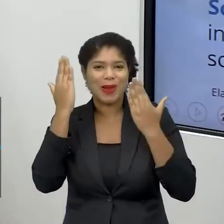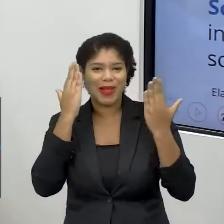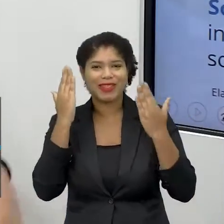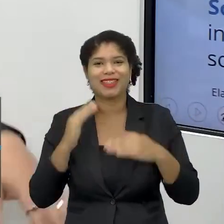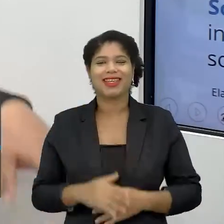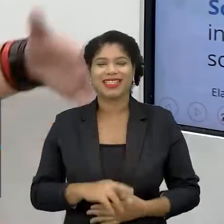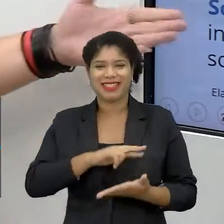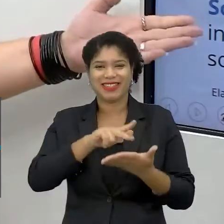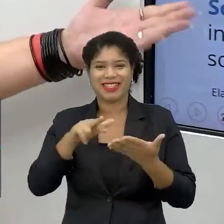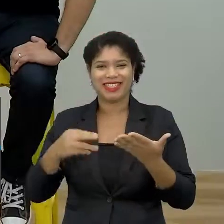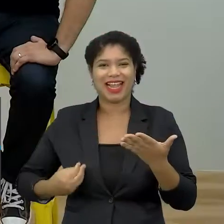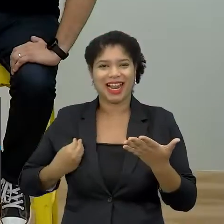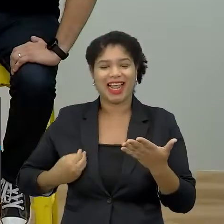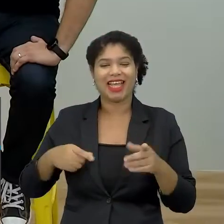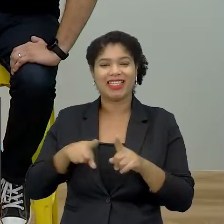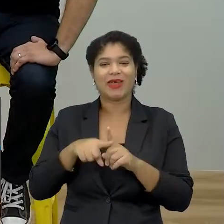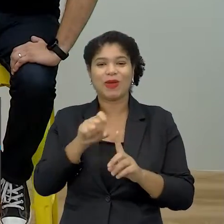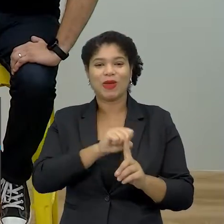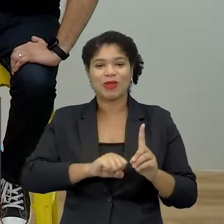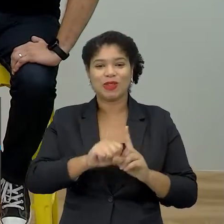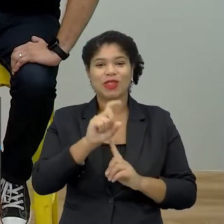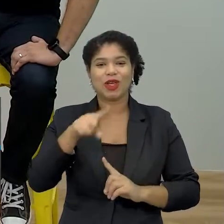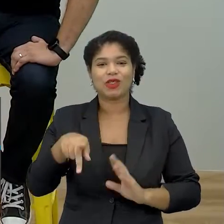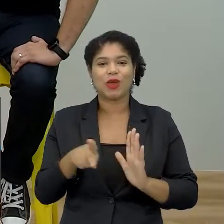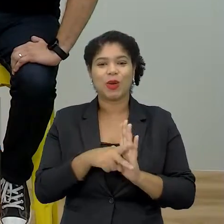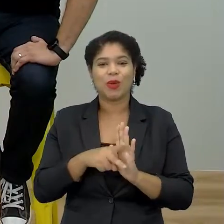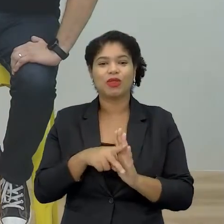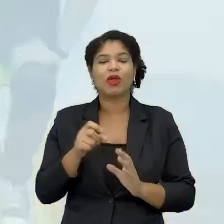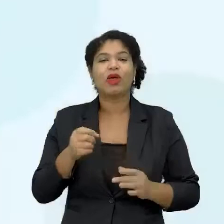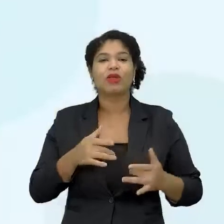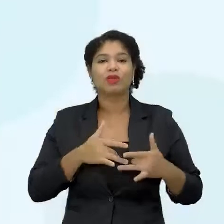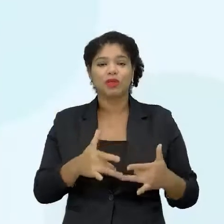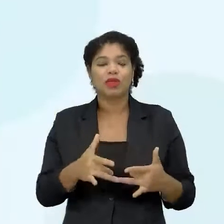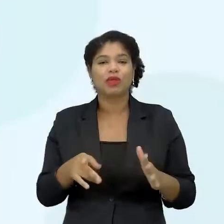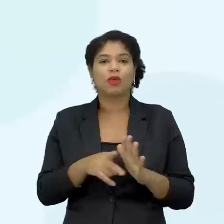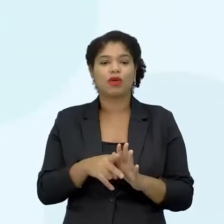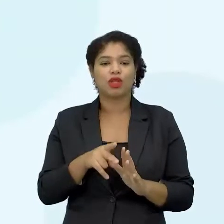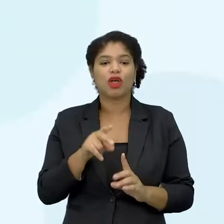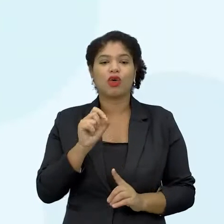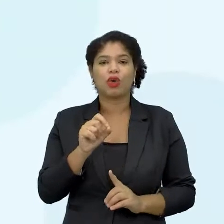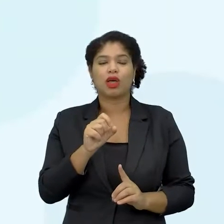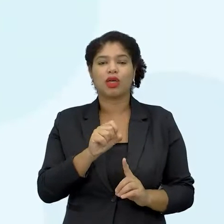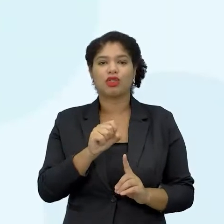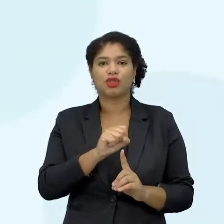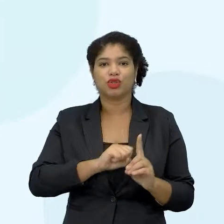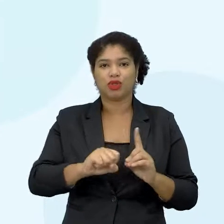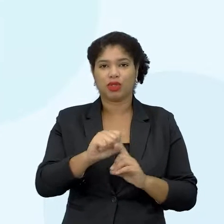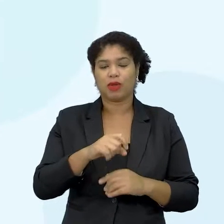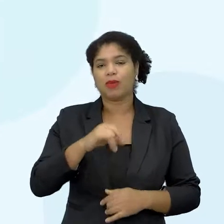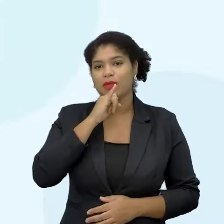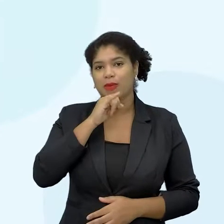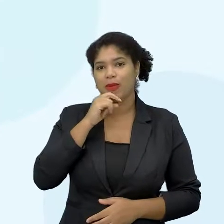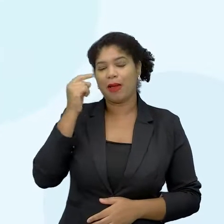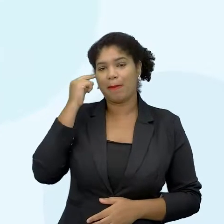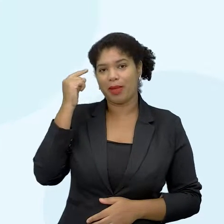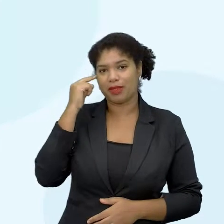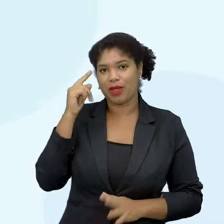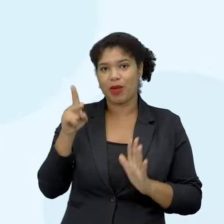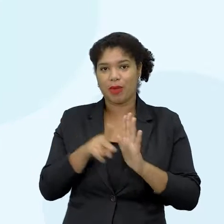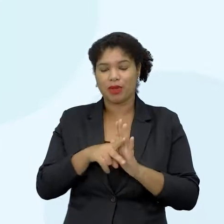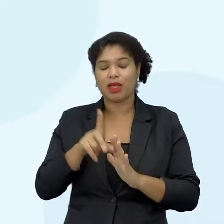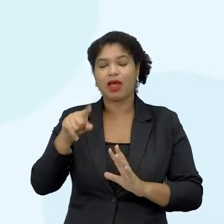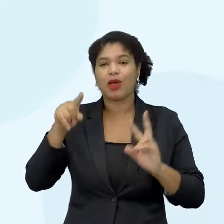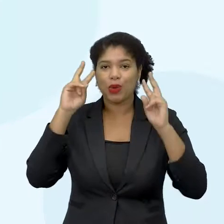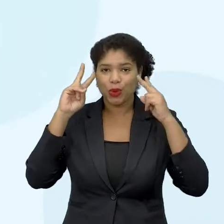enfim. Certo. E a sociologia, ela vai se dedicar à sociedade. Então, vamos pensar que a antropologia, ela parte do